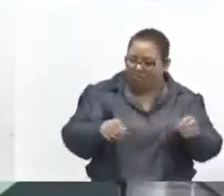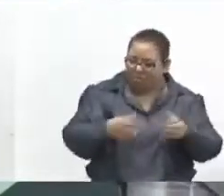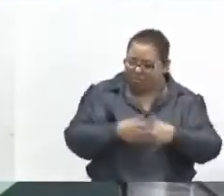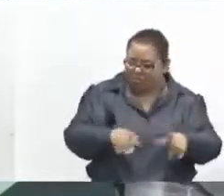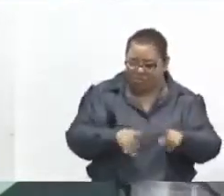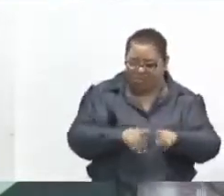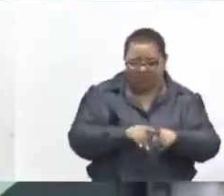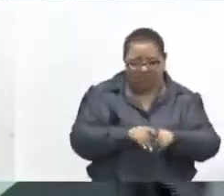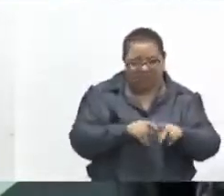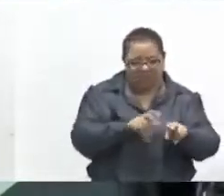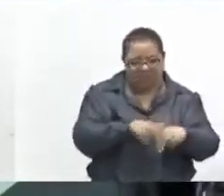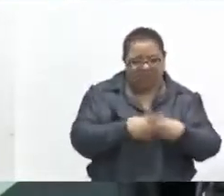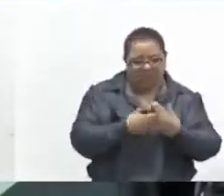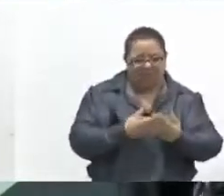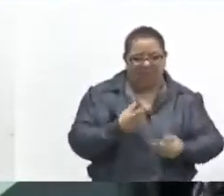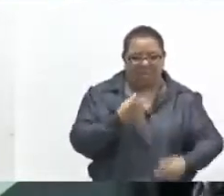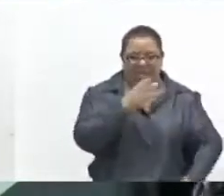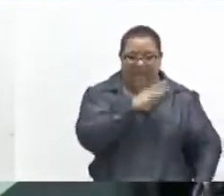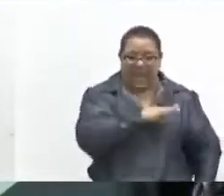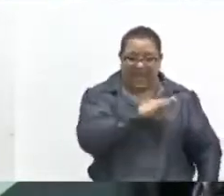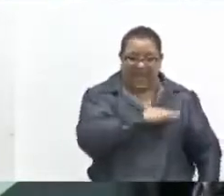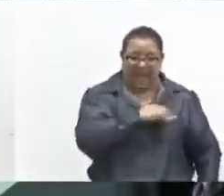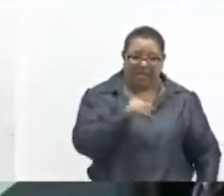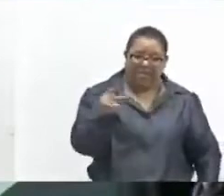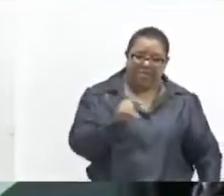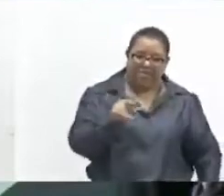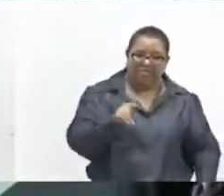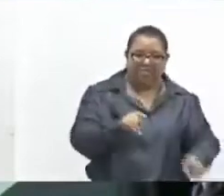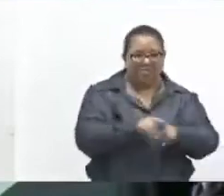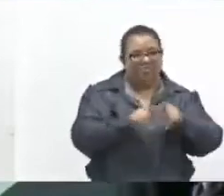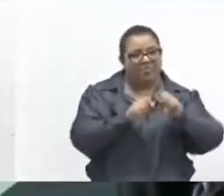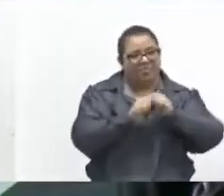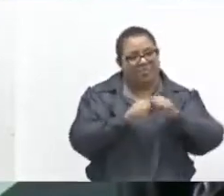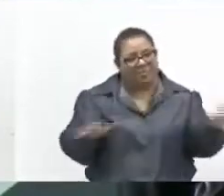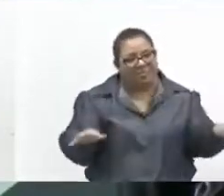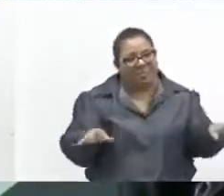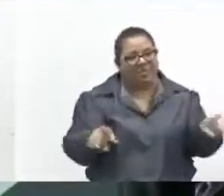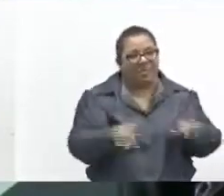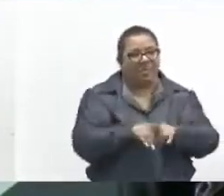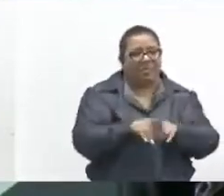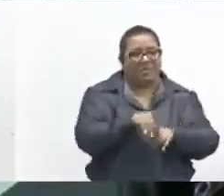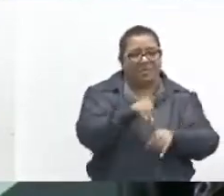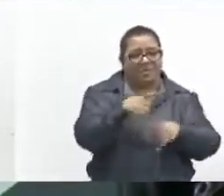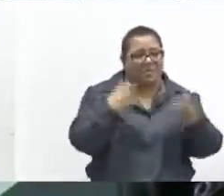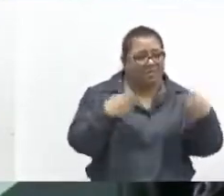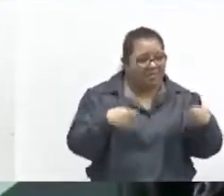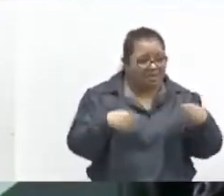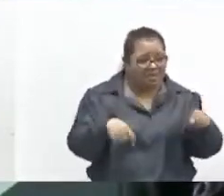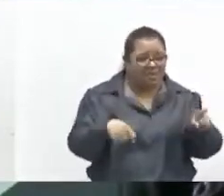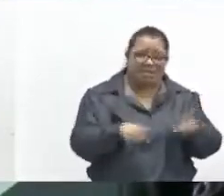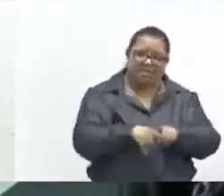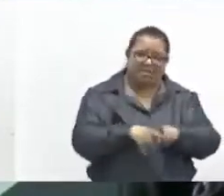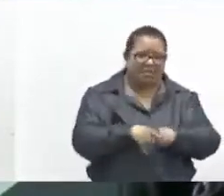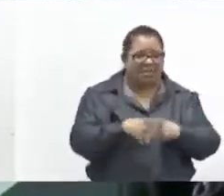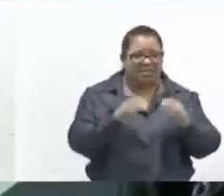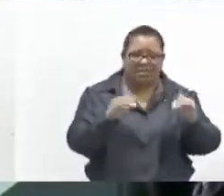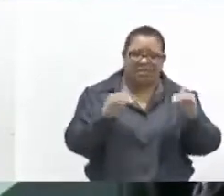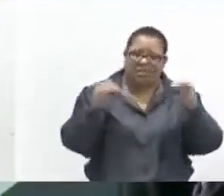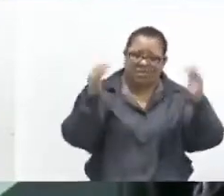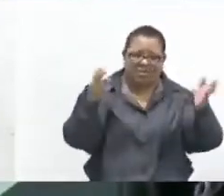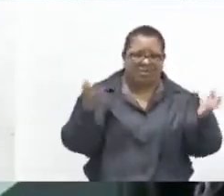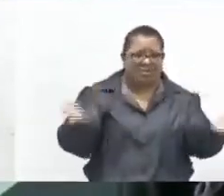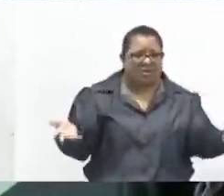comprovem que recebem até um salário mínimo e meio, eles são abrangidos pela assistência estudantil. Eles devem ser abrangidos também no ensino superior